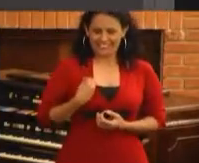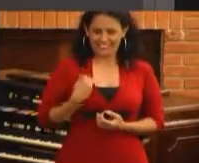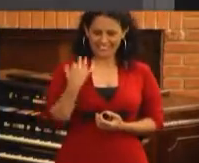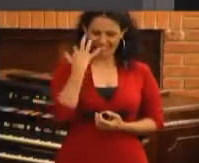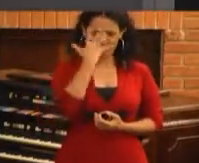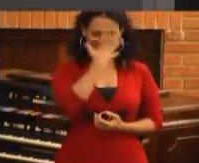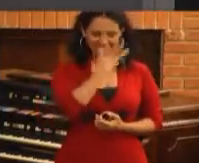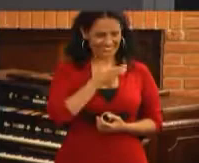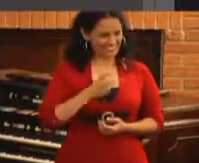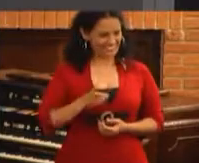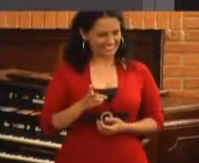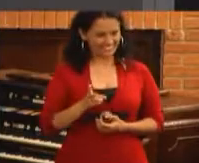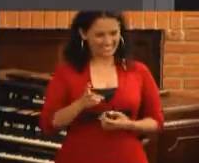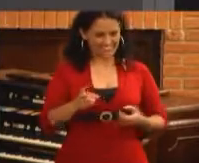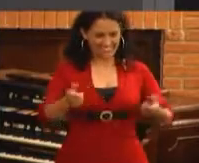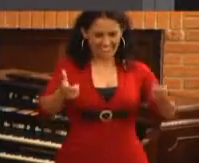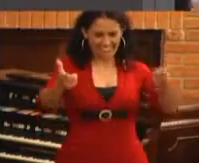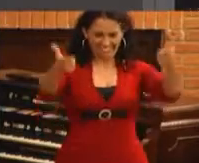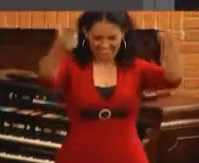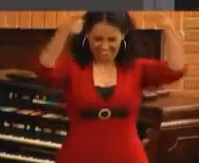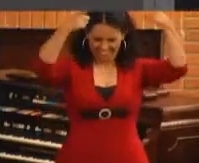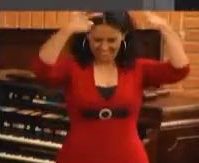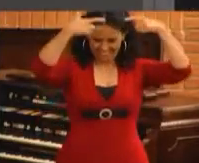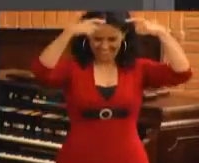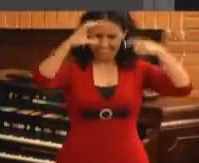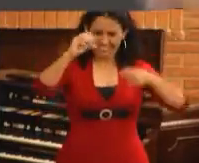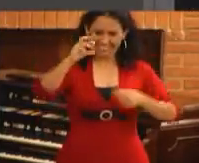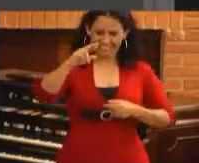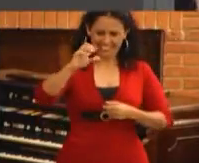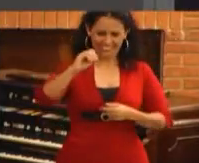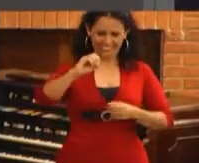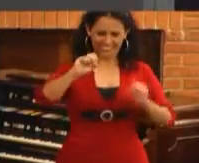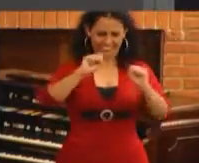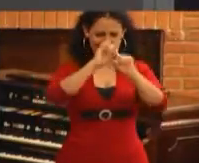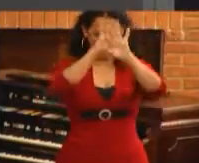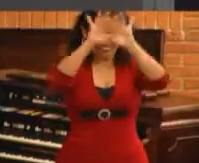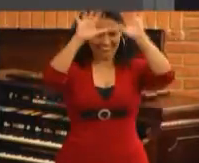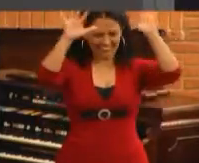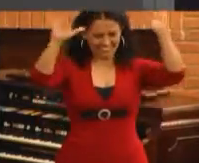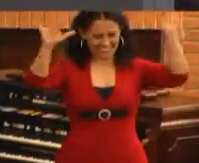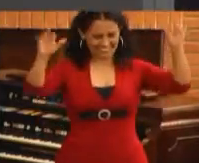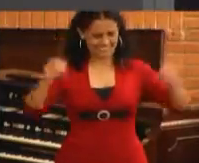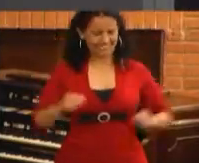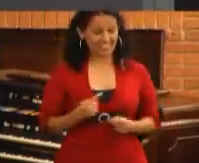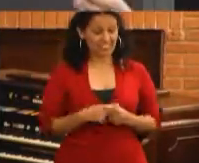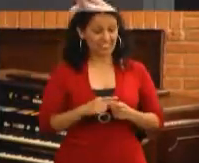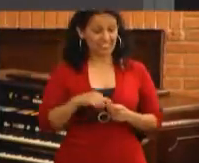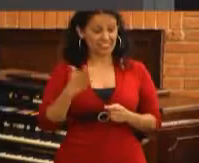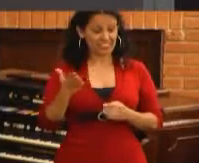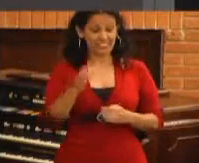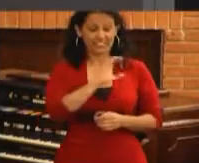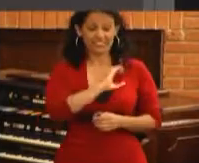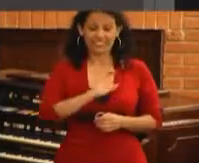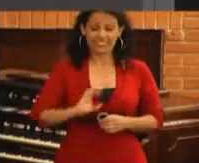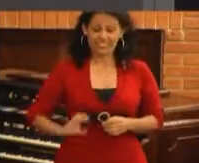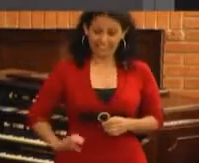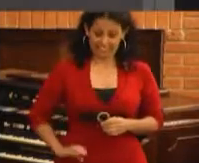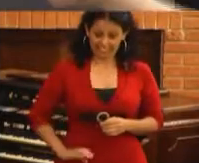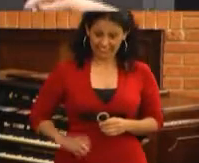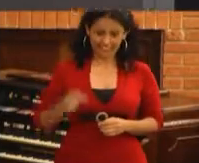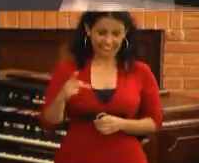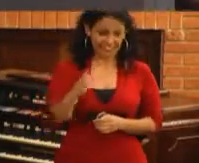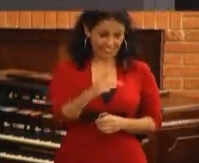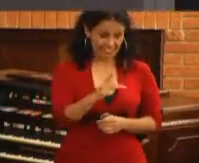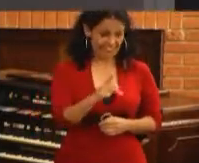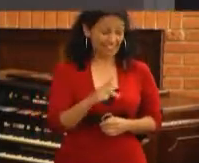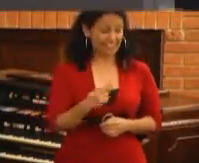morrer. Essa coroa da glória. Por quê? Quando Cristo, que é a vossa